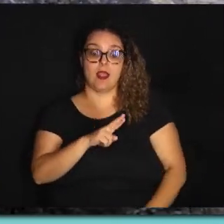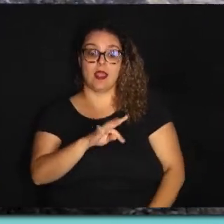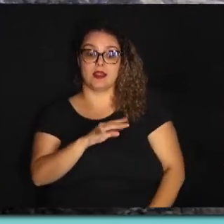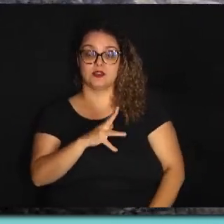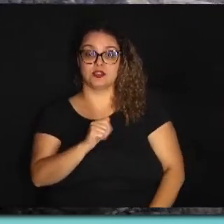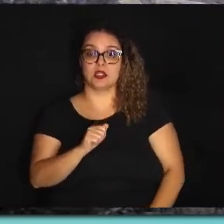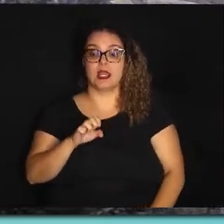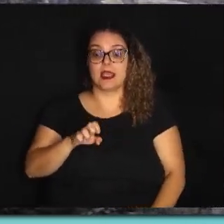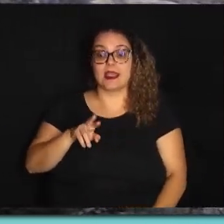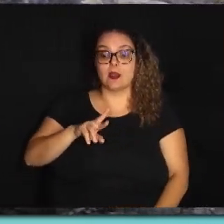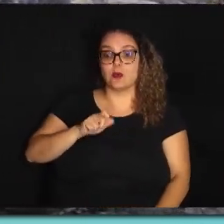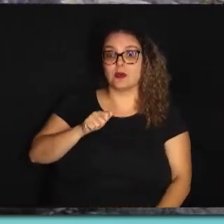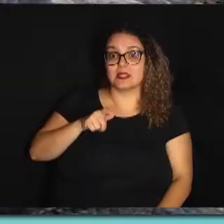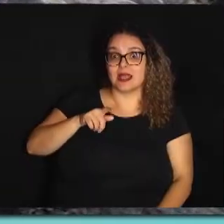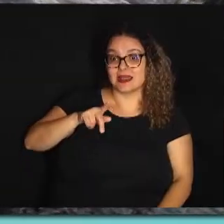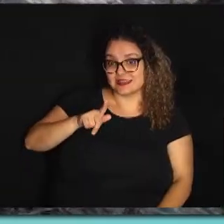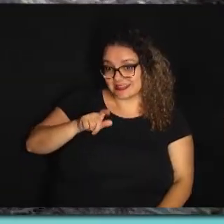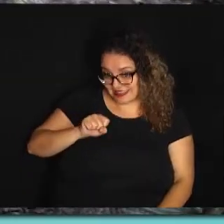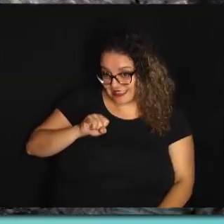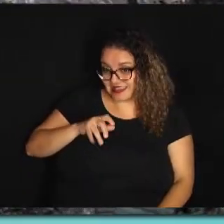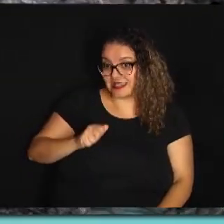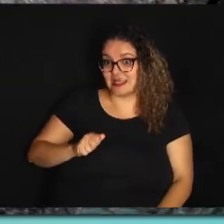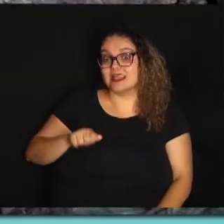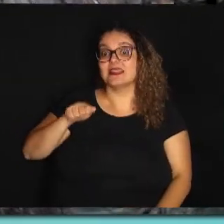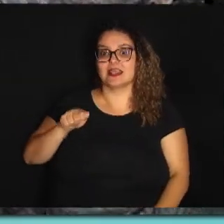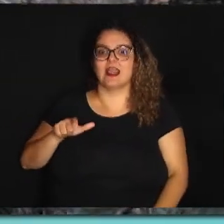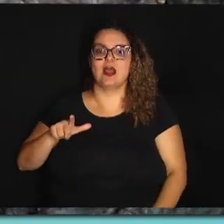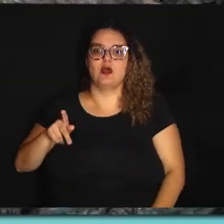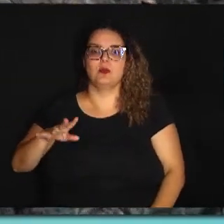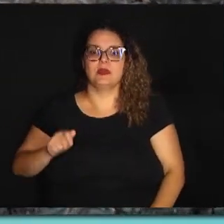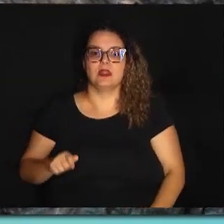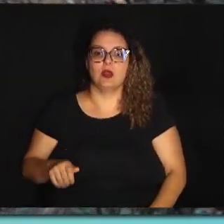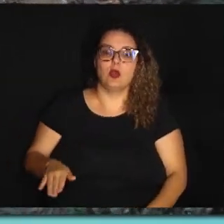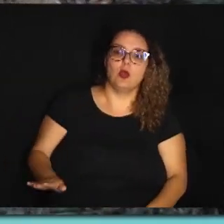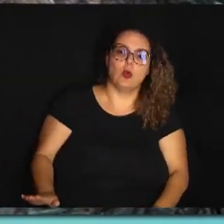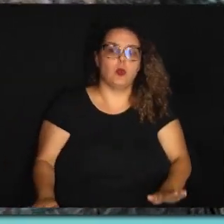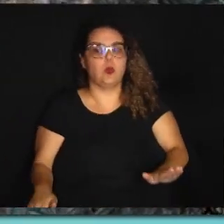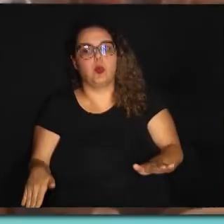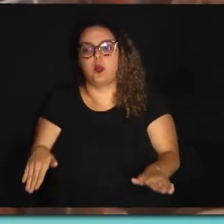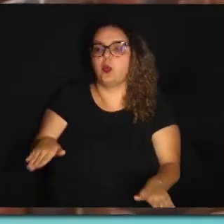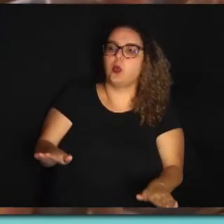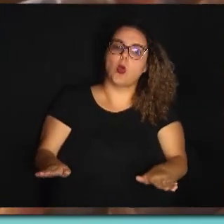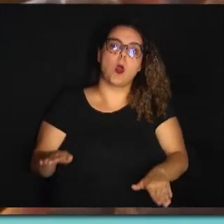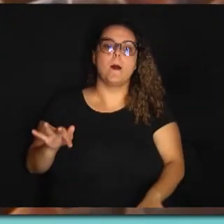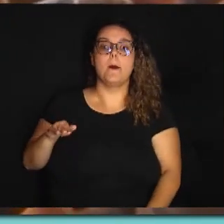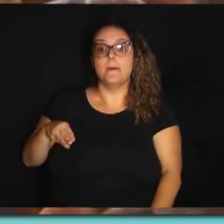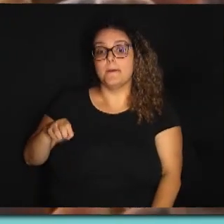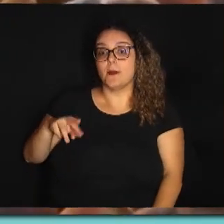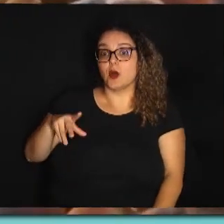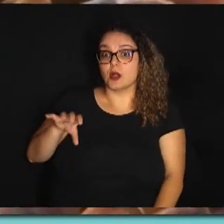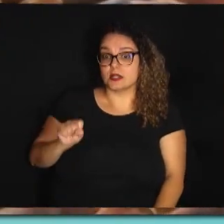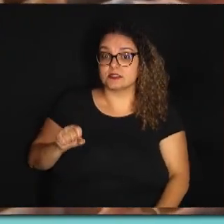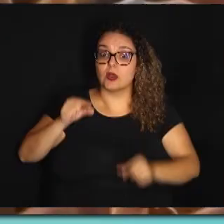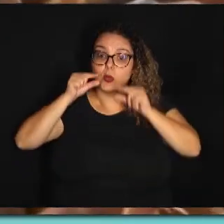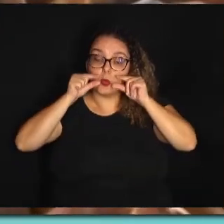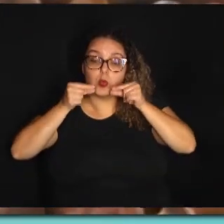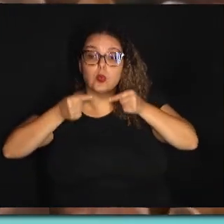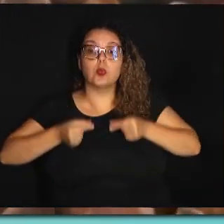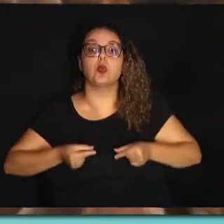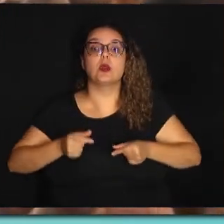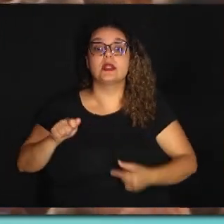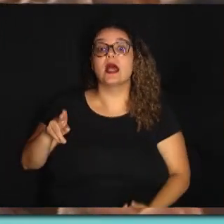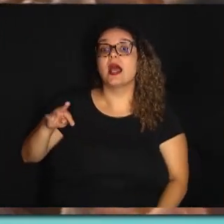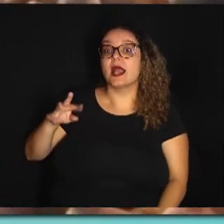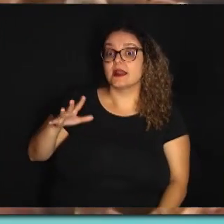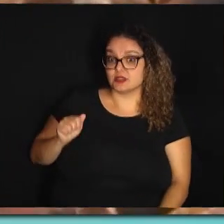ser encontradas na região ártica da Eurásia, na tundra ártica e alpina. Morsas. As morsas vivem